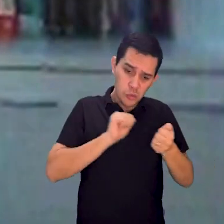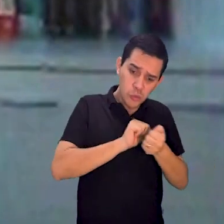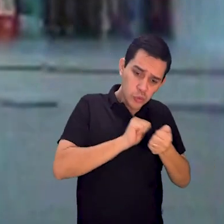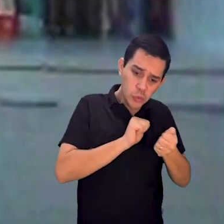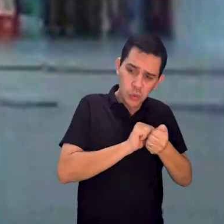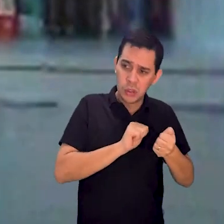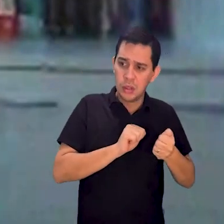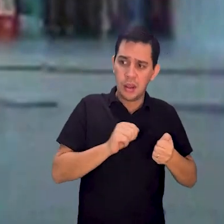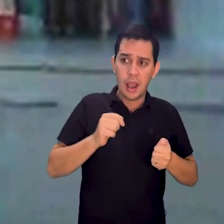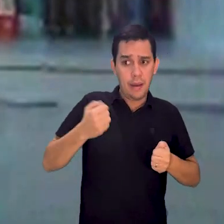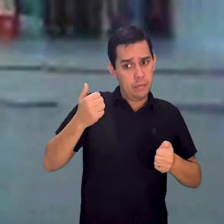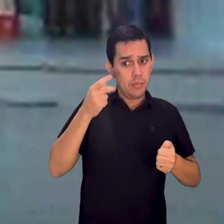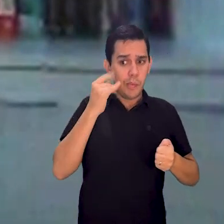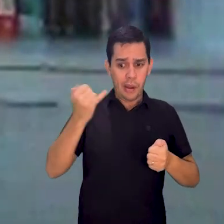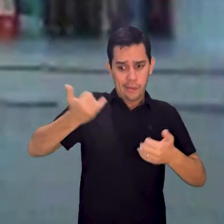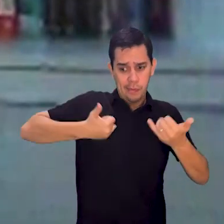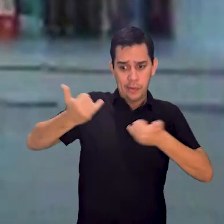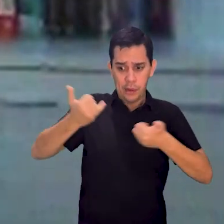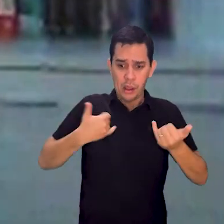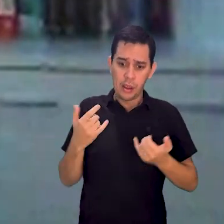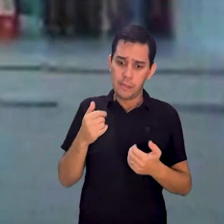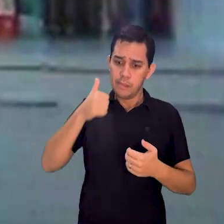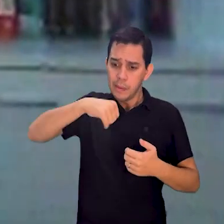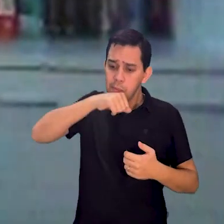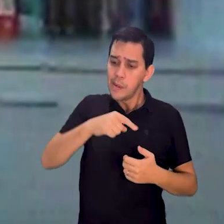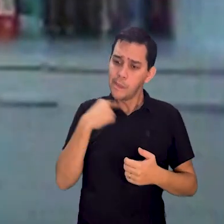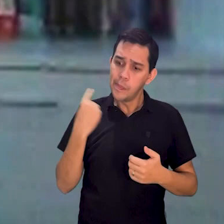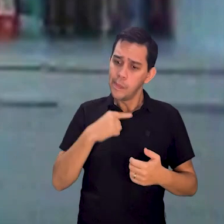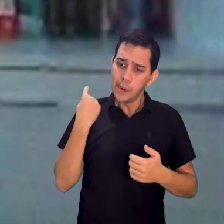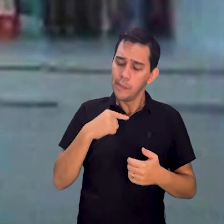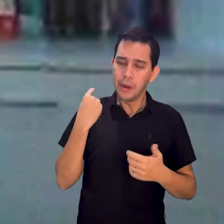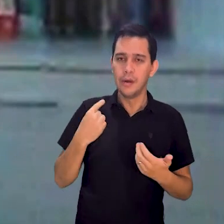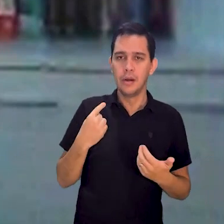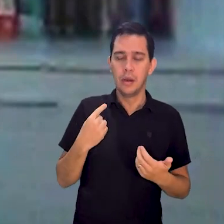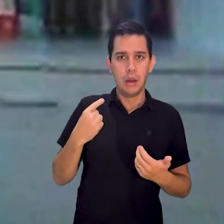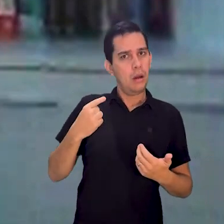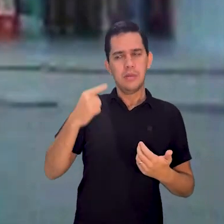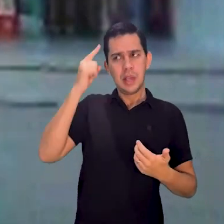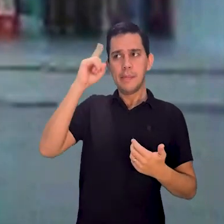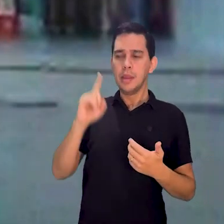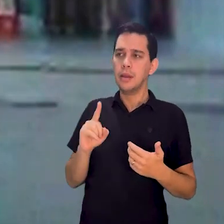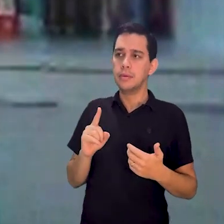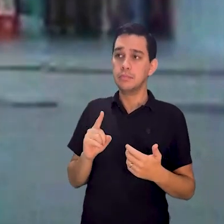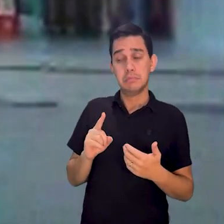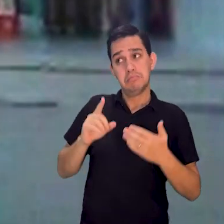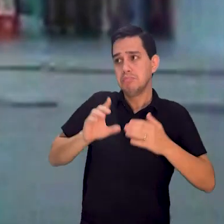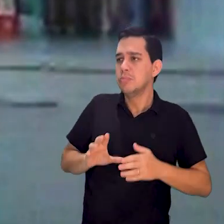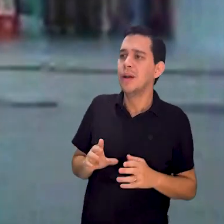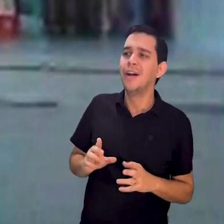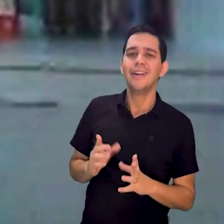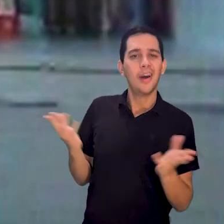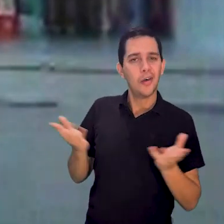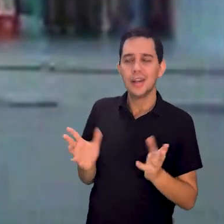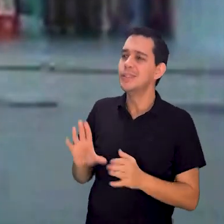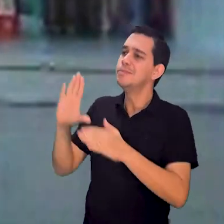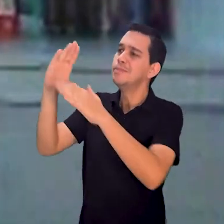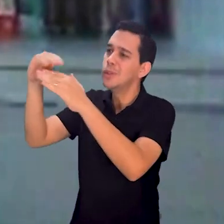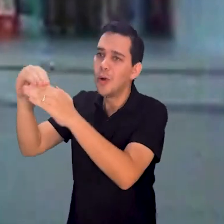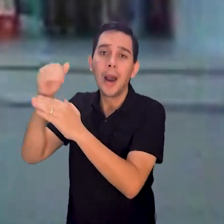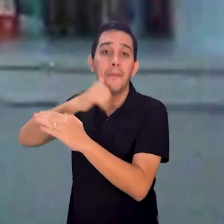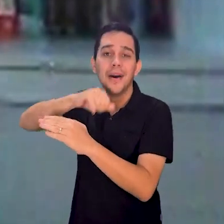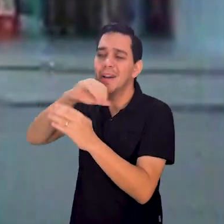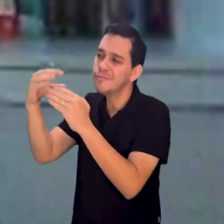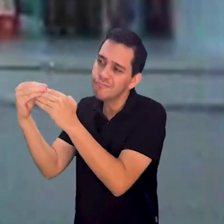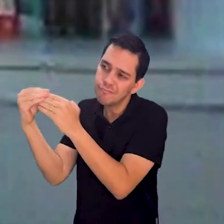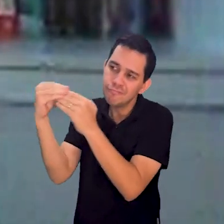viva. E essa família até de Itaboraí, eles levaram, a paciente já era idosa, e eles levaram para Itaboraí. Não, é minha mãe, eu vou levar.